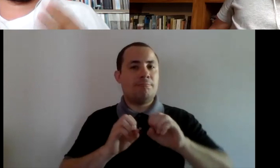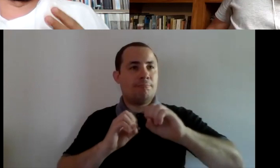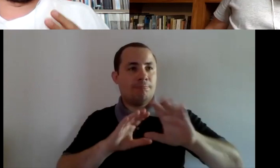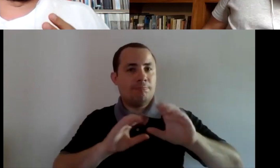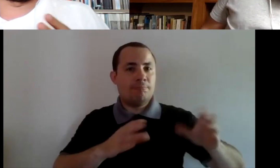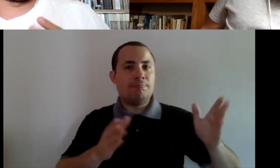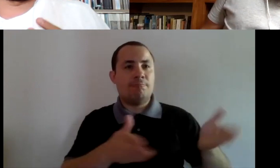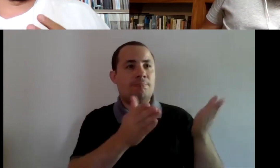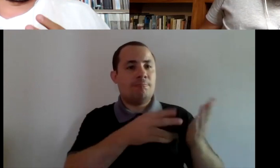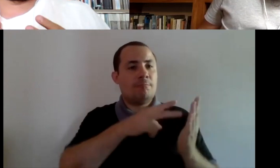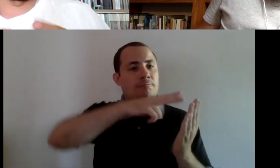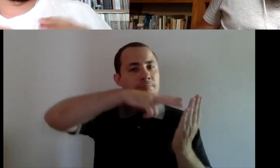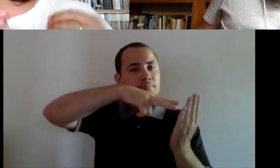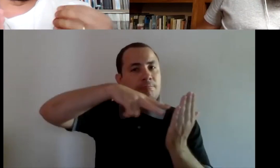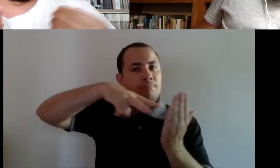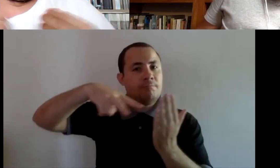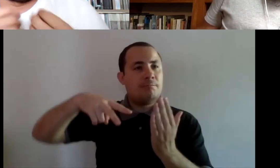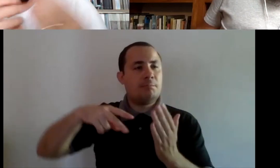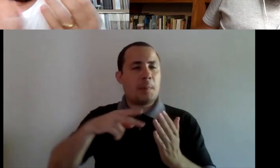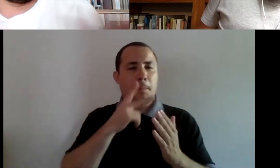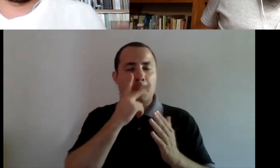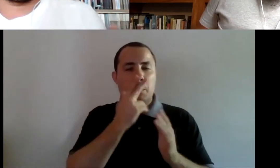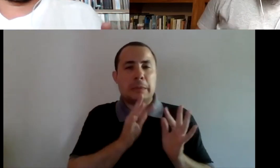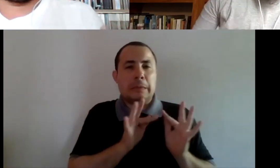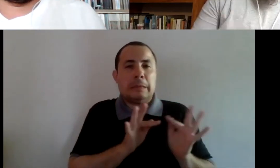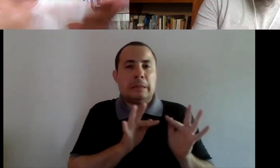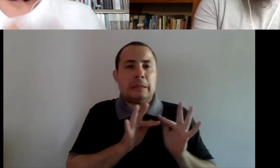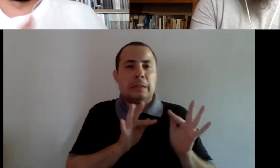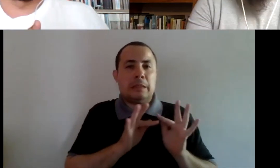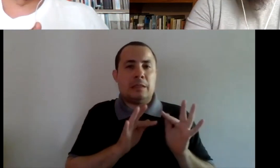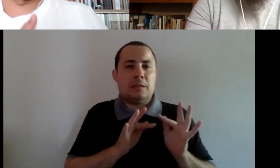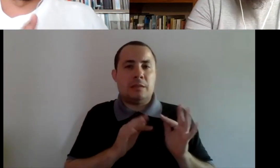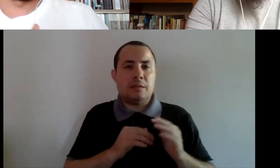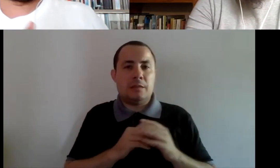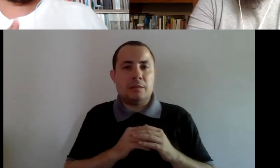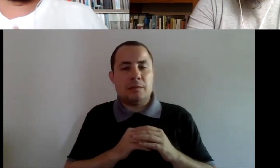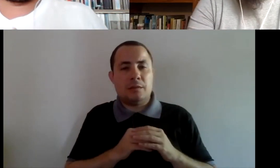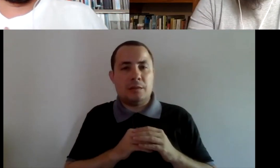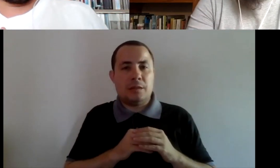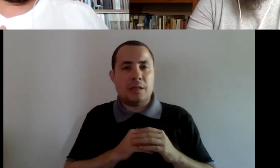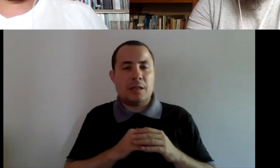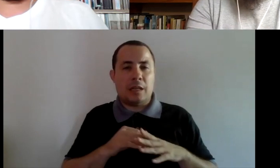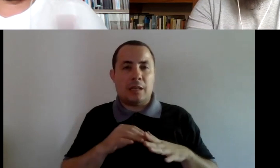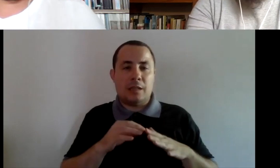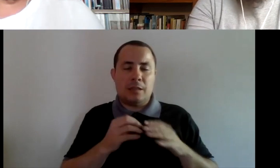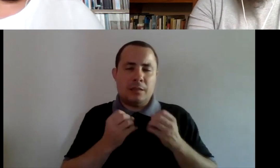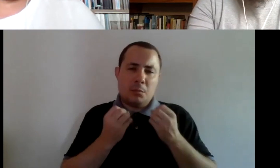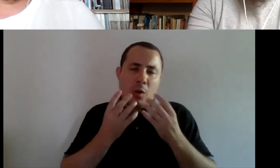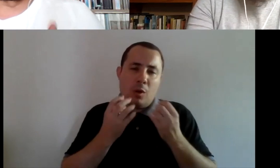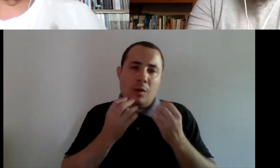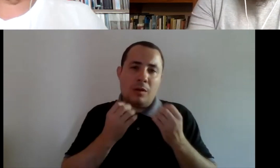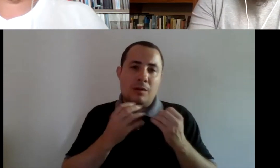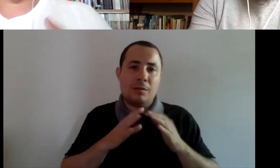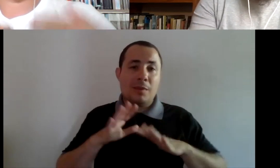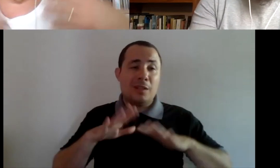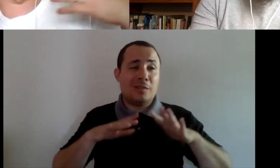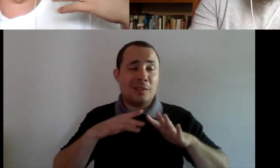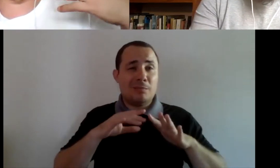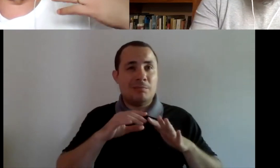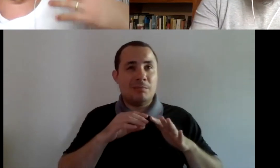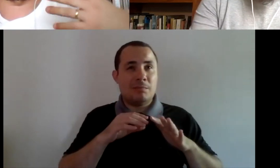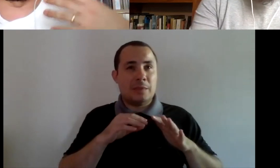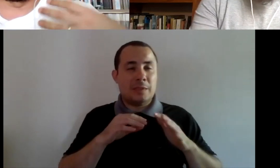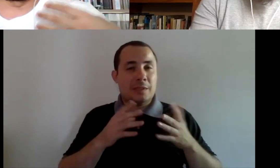modo amador, né? No bom sentido, por um lado, né? Mas que é problemático, porque você fala: